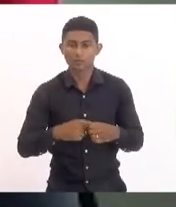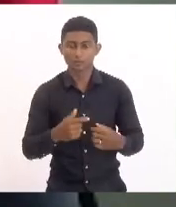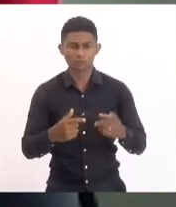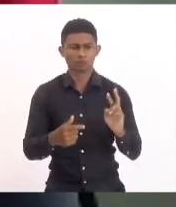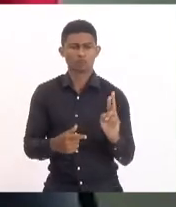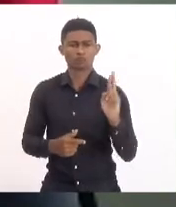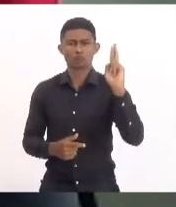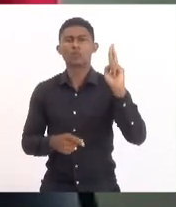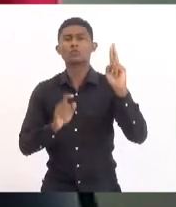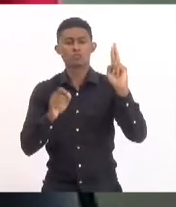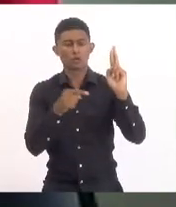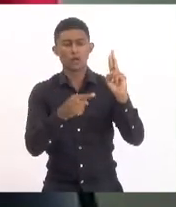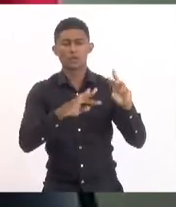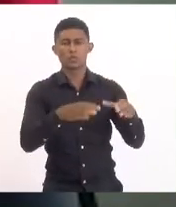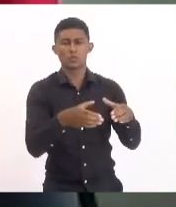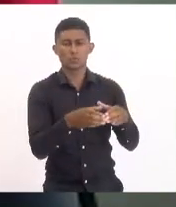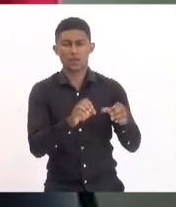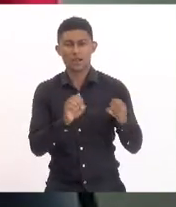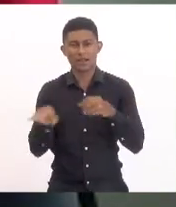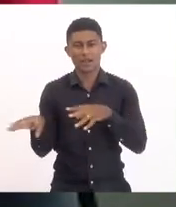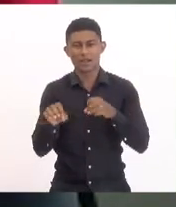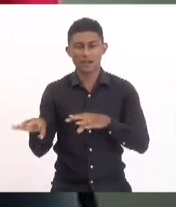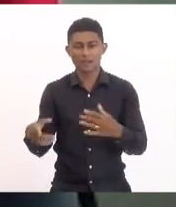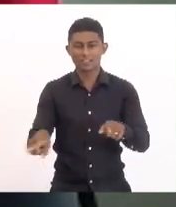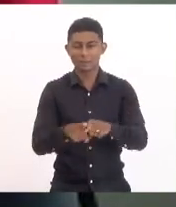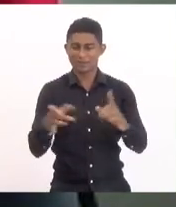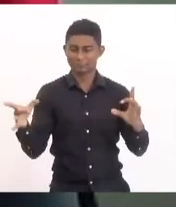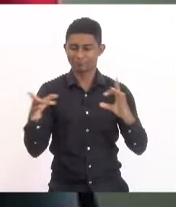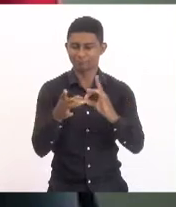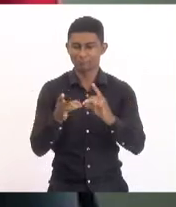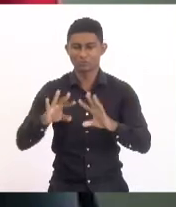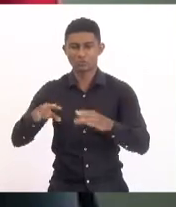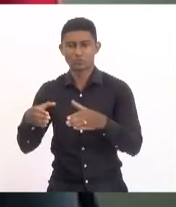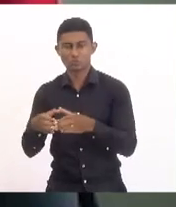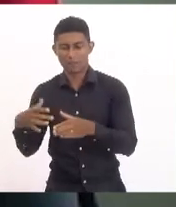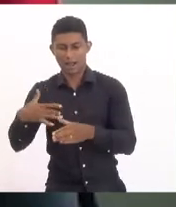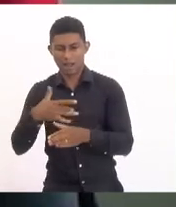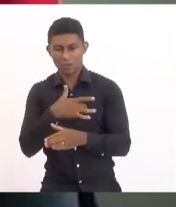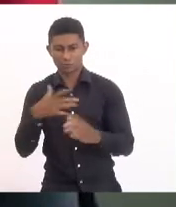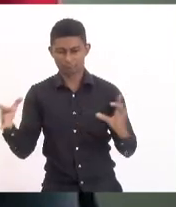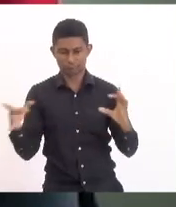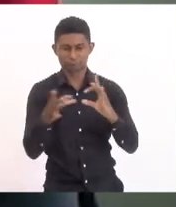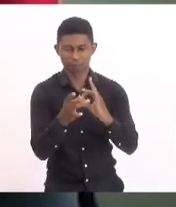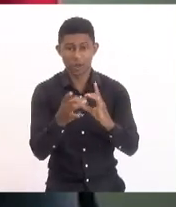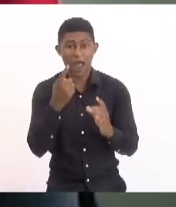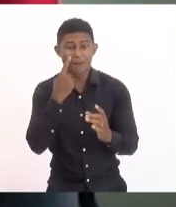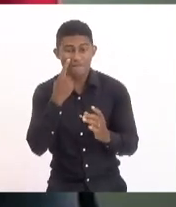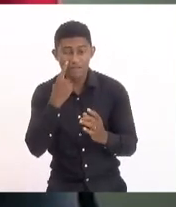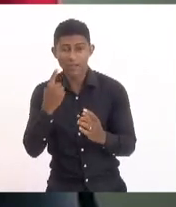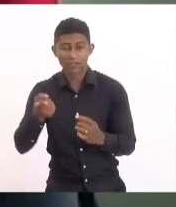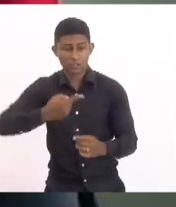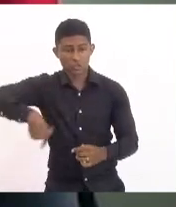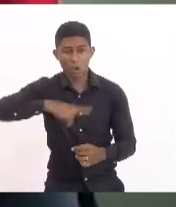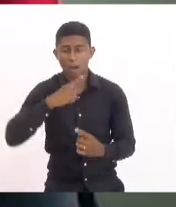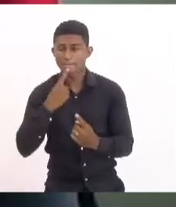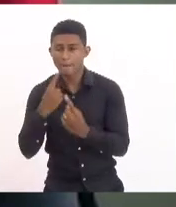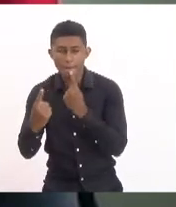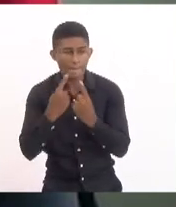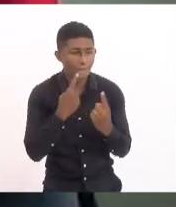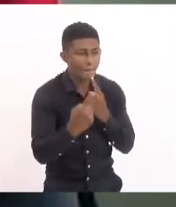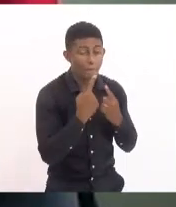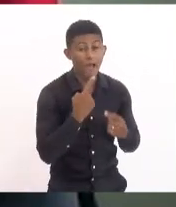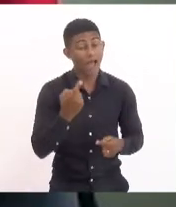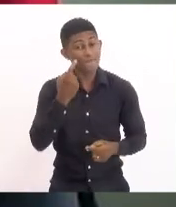Comissão de Educação, com a parceria da Comissão de Saúde, para que a gente possa, então, debater e apresentar o